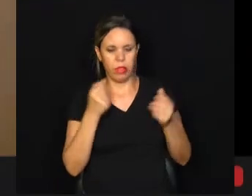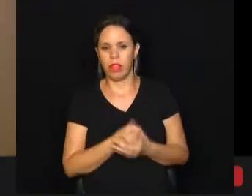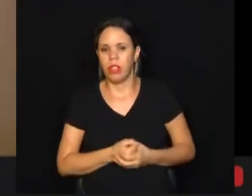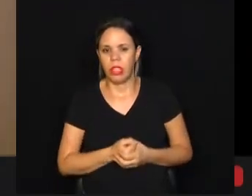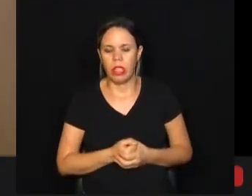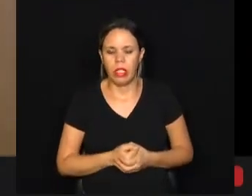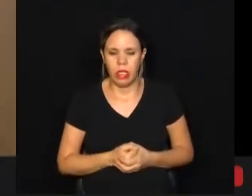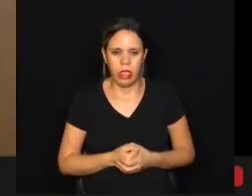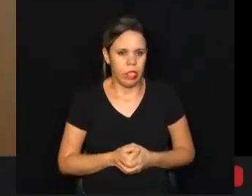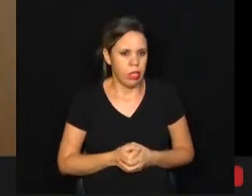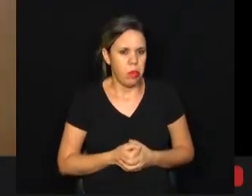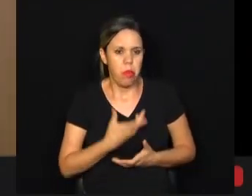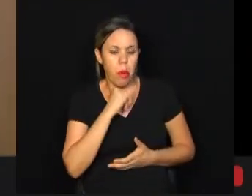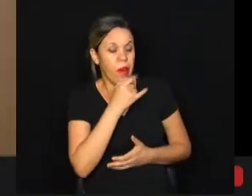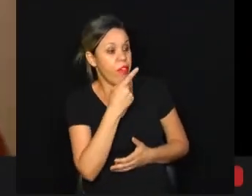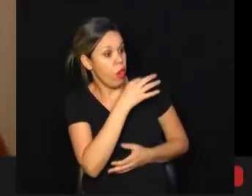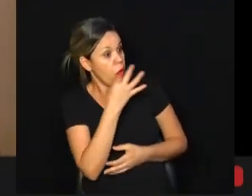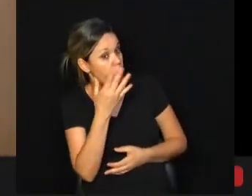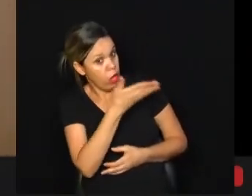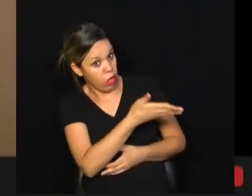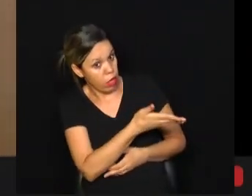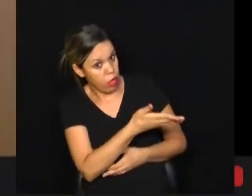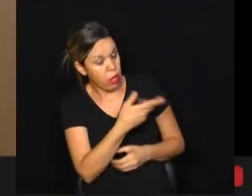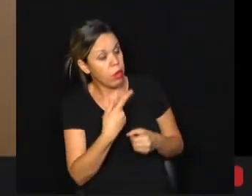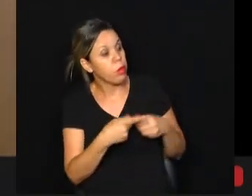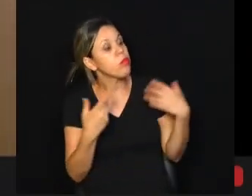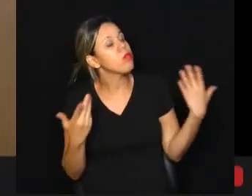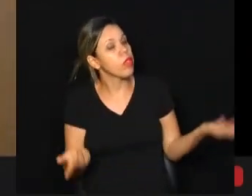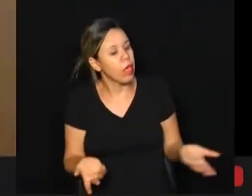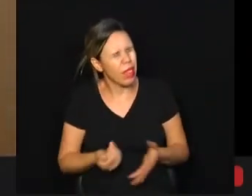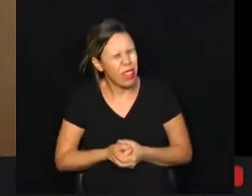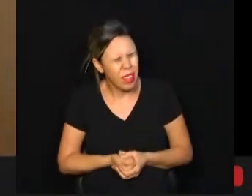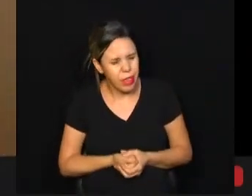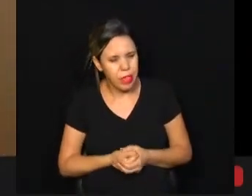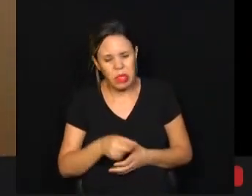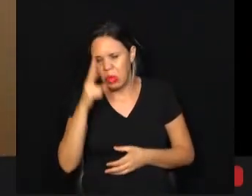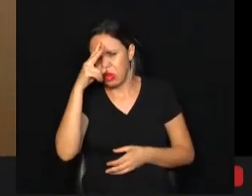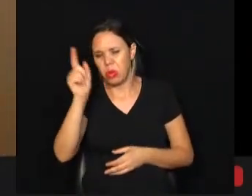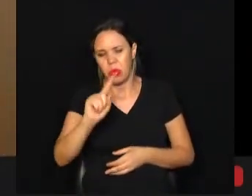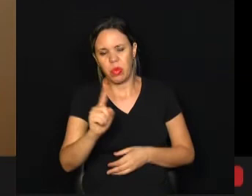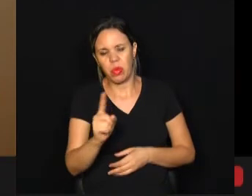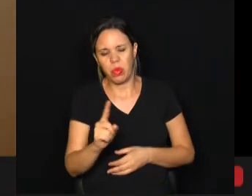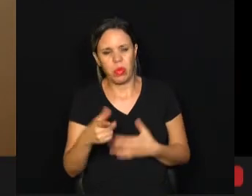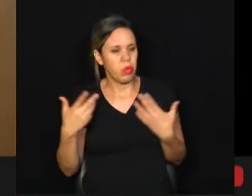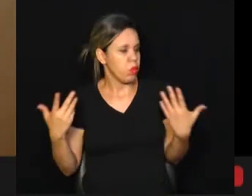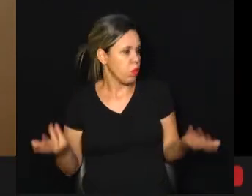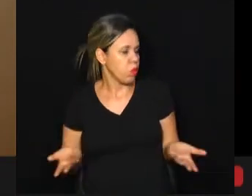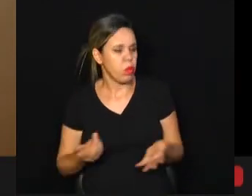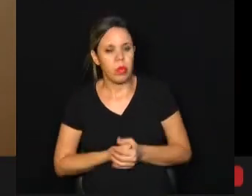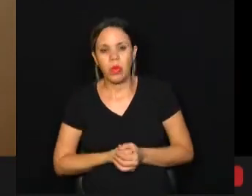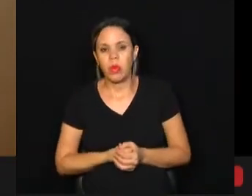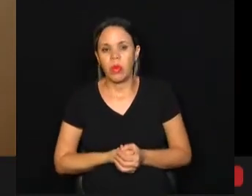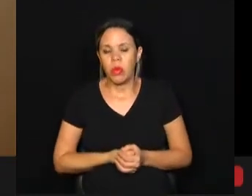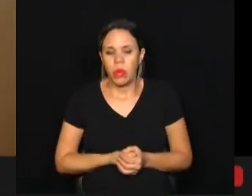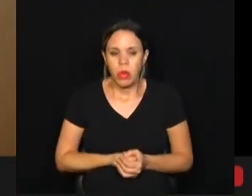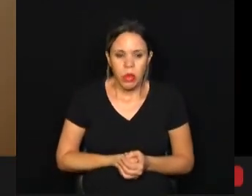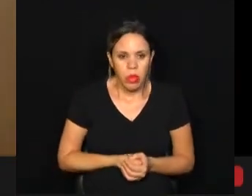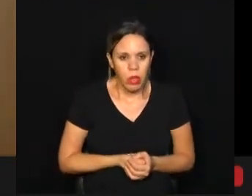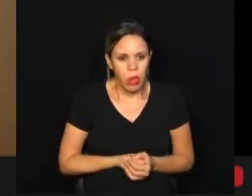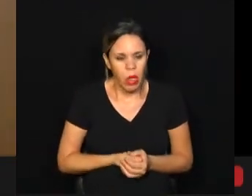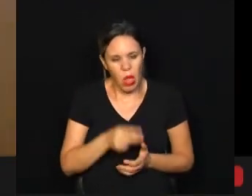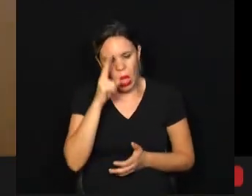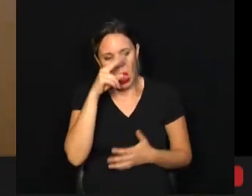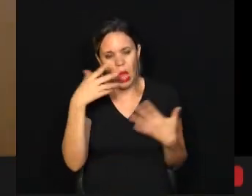mais propaganda assim. Ele falou: que ótimo, e de que produto que é? Eu falei: não lembro o que é, não lembro se era, não